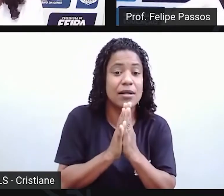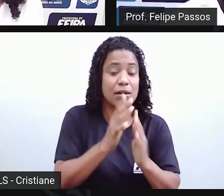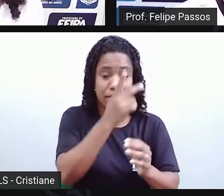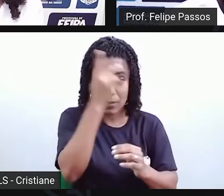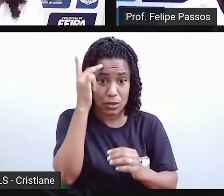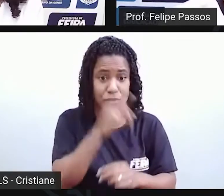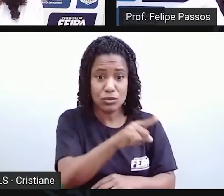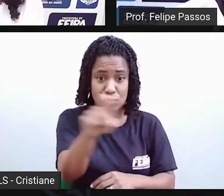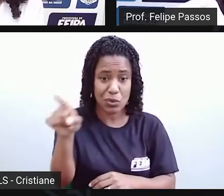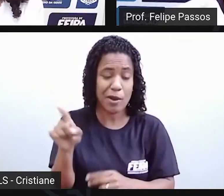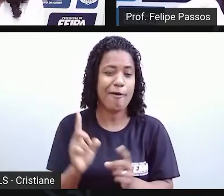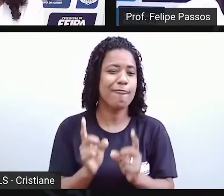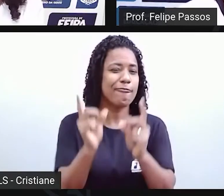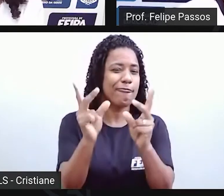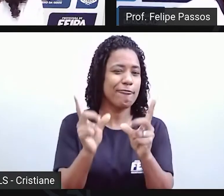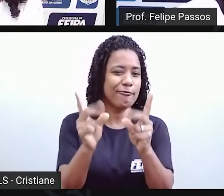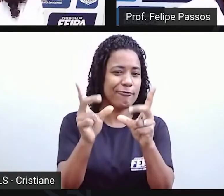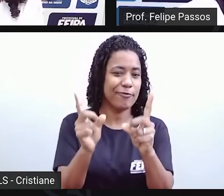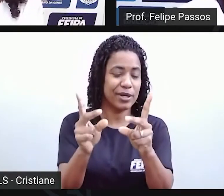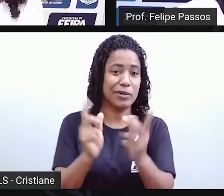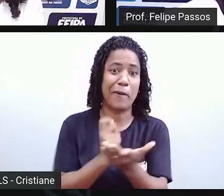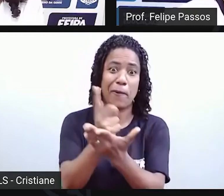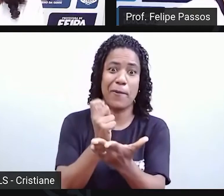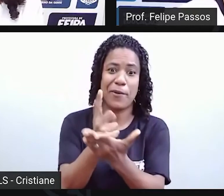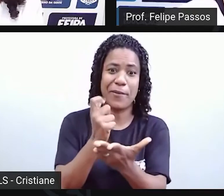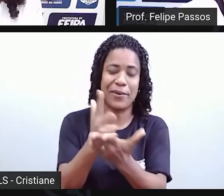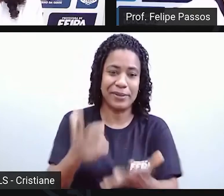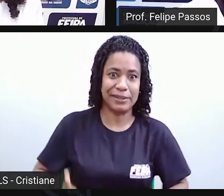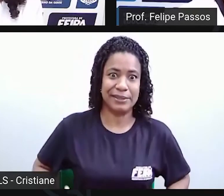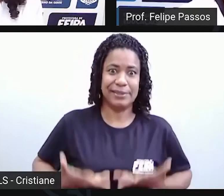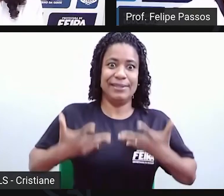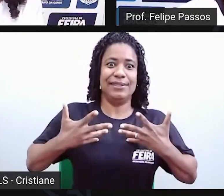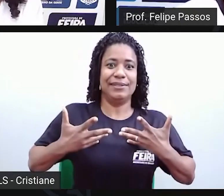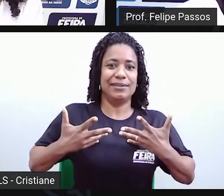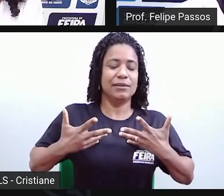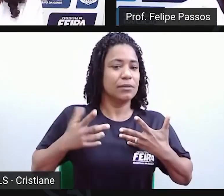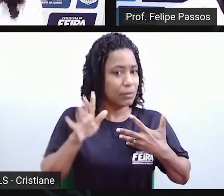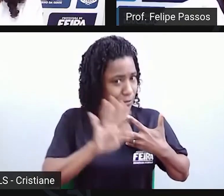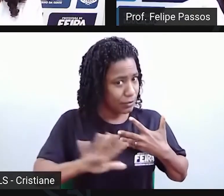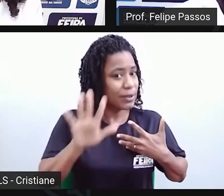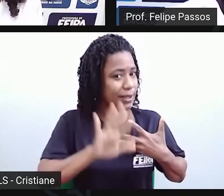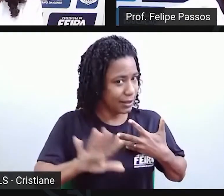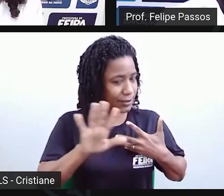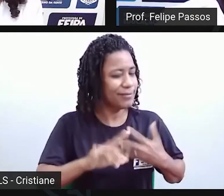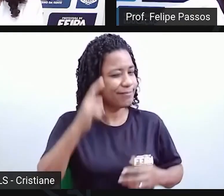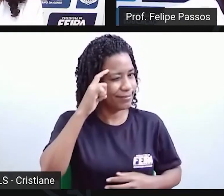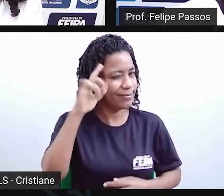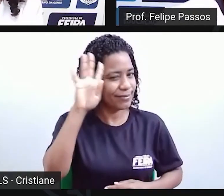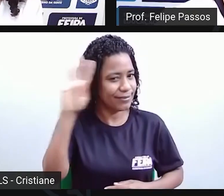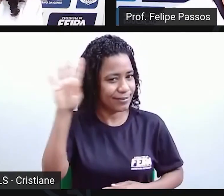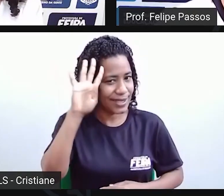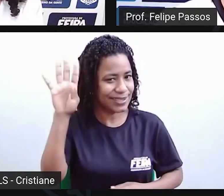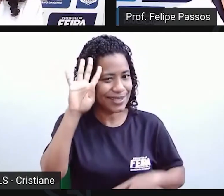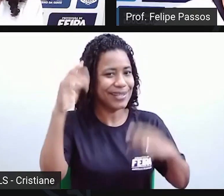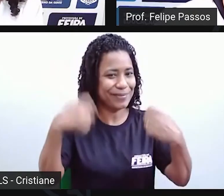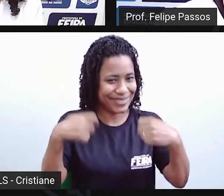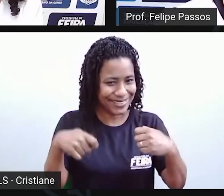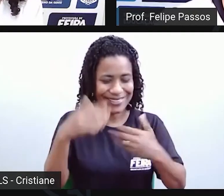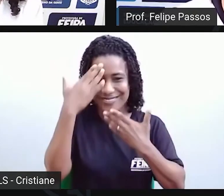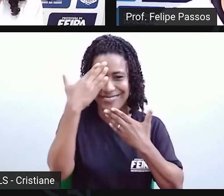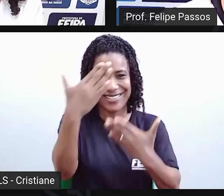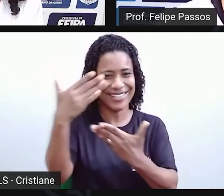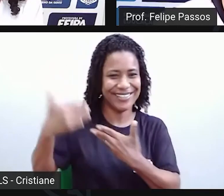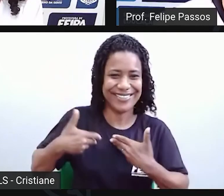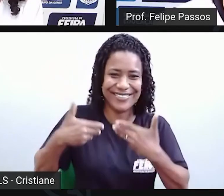não se sinta bem, o jogo muda. A conversa Verdade. muda. Muito obrigada pelo convite, pela oportunidade. Que